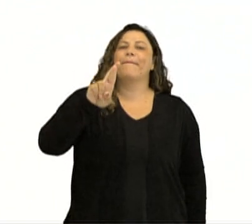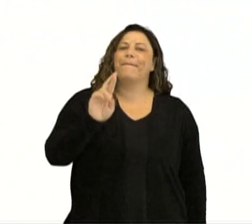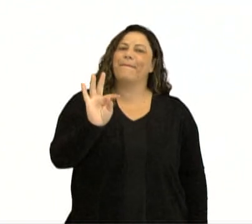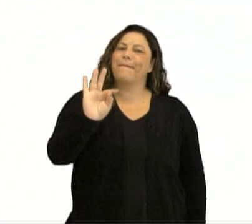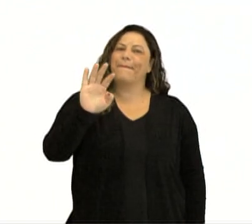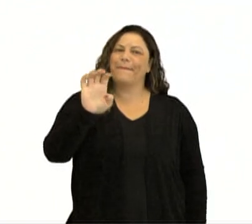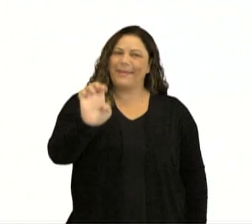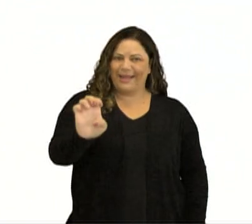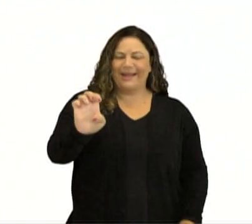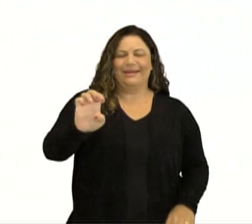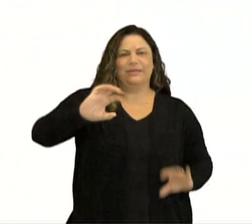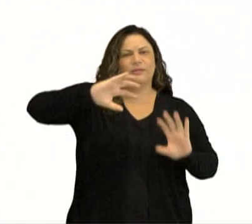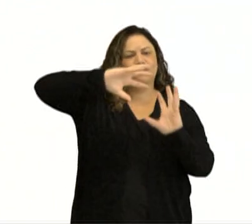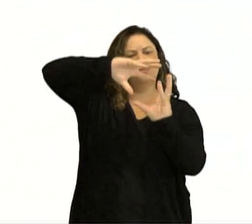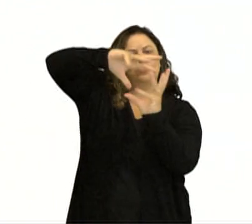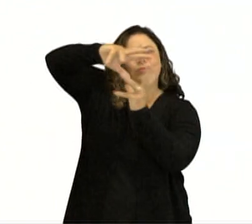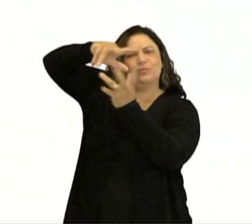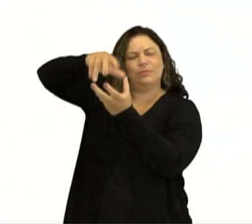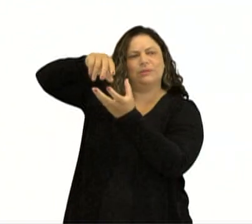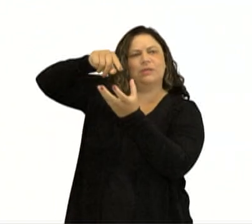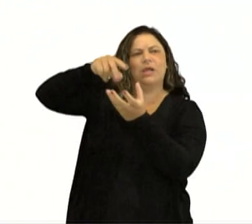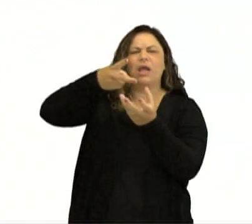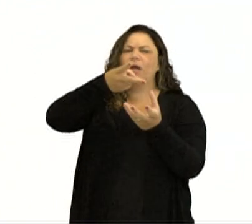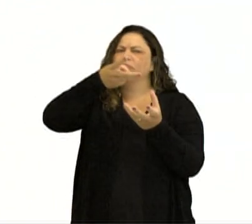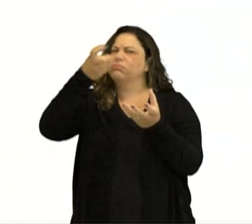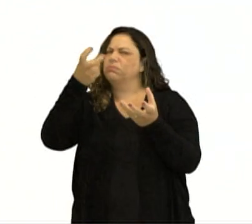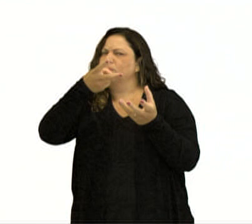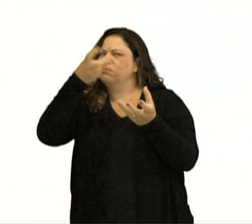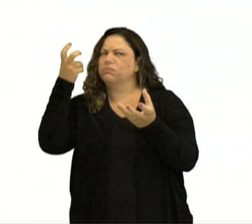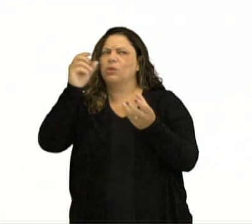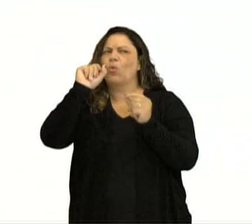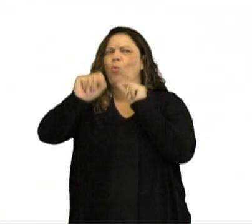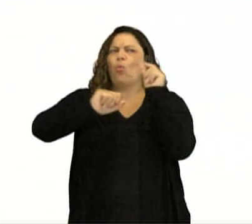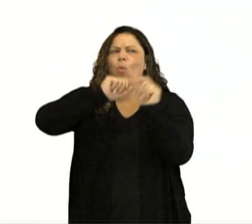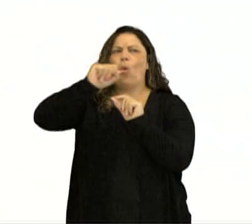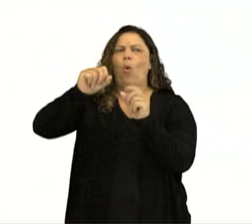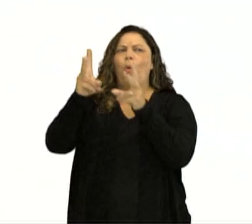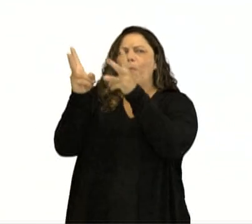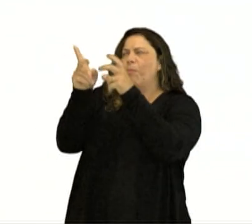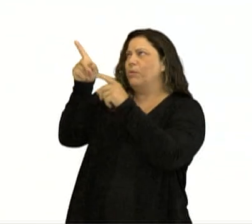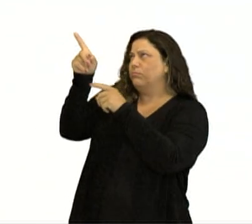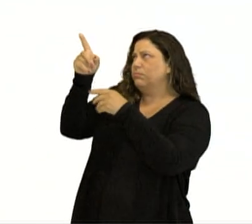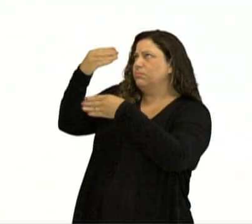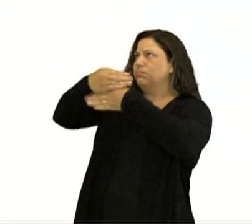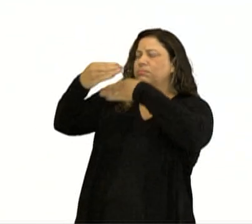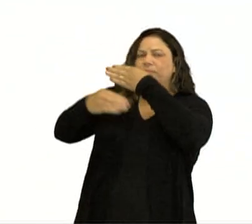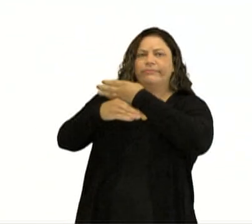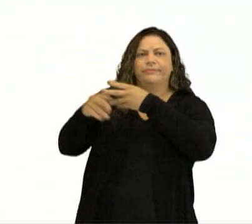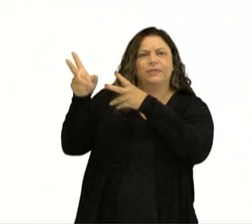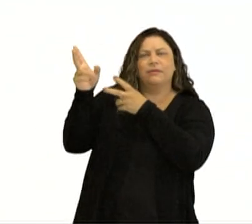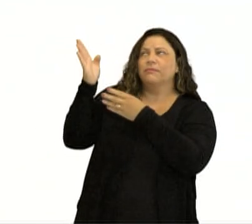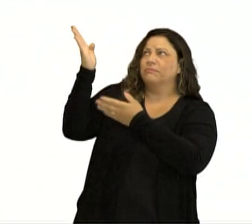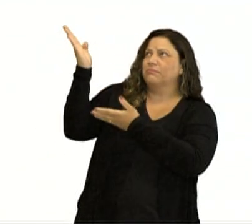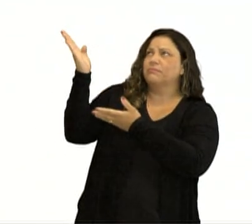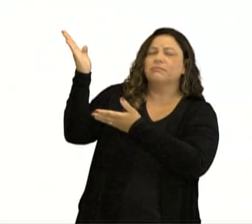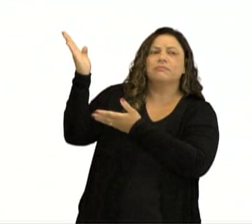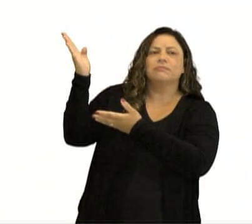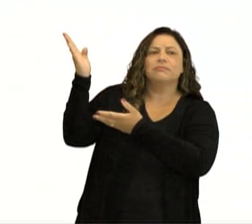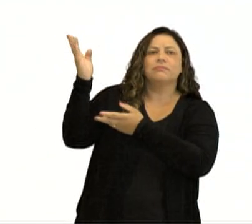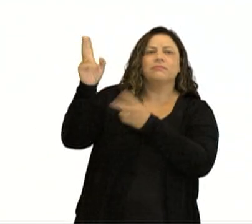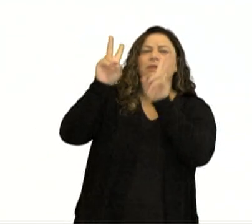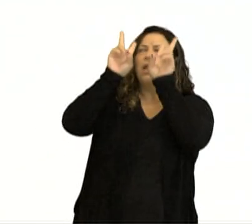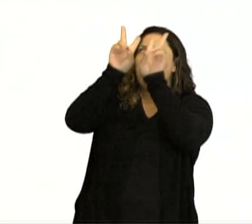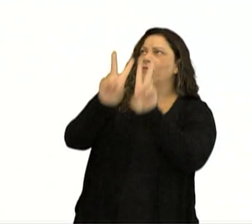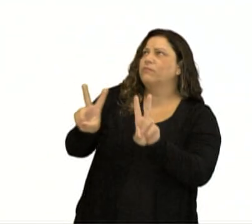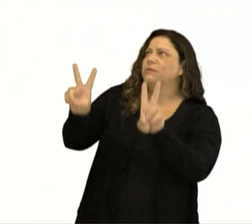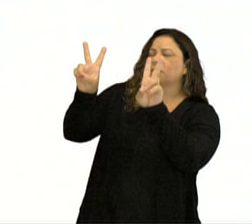isso aqui, ó. Se você for observar, né, o movimento, eu tenho um GIF que mostra bem sobre isso, que seria a visão que nós estamos vendo